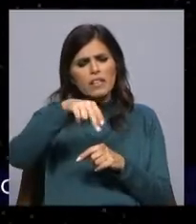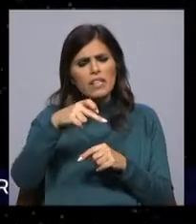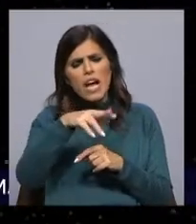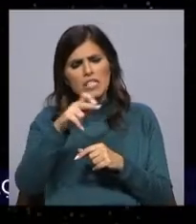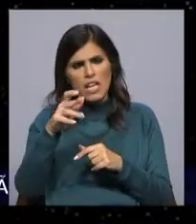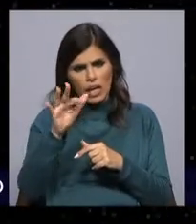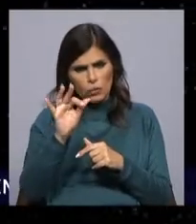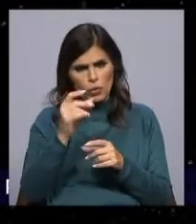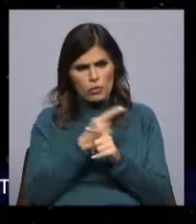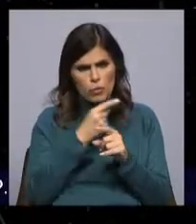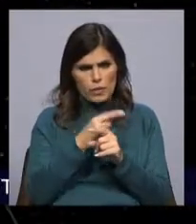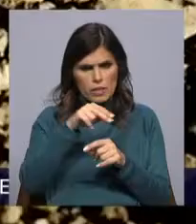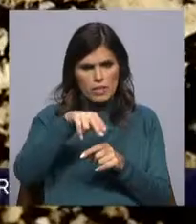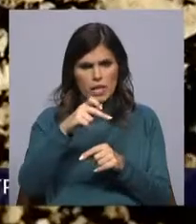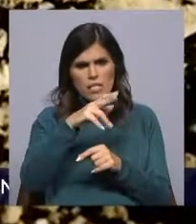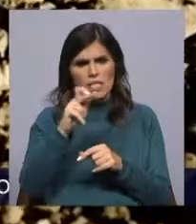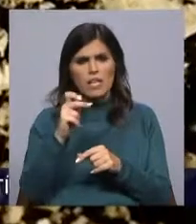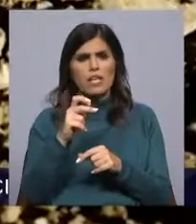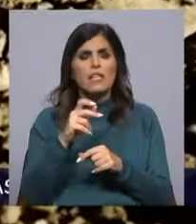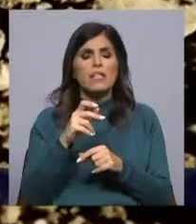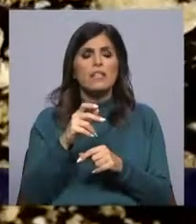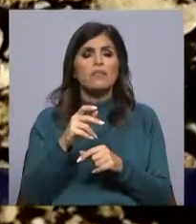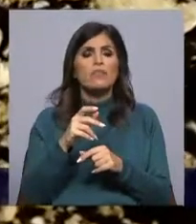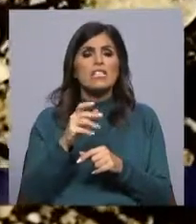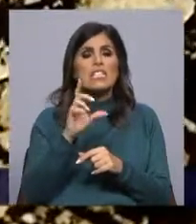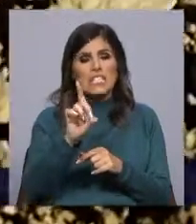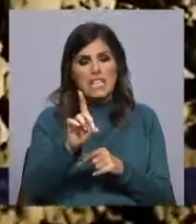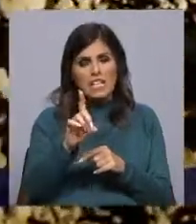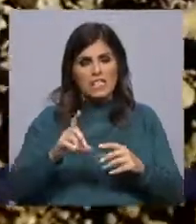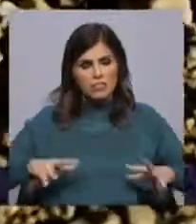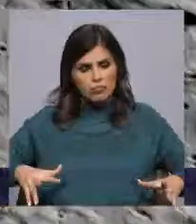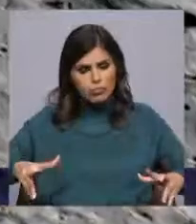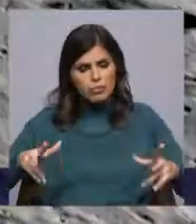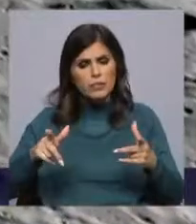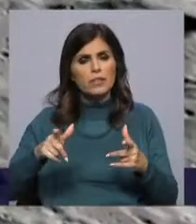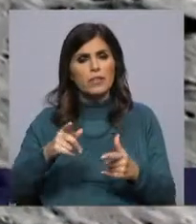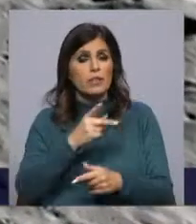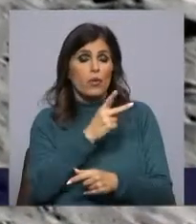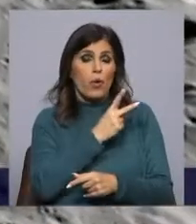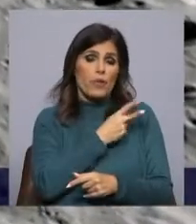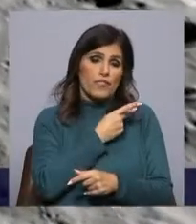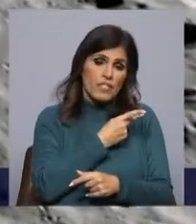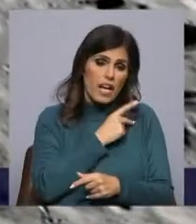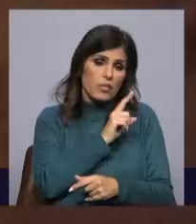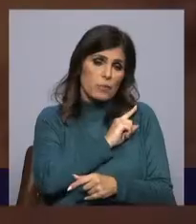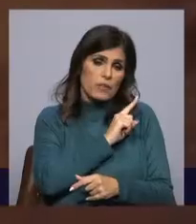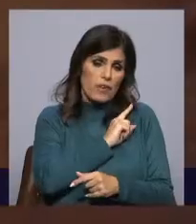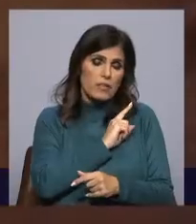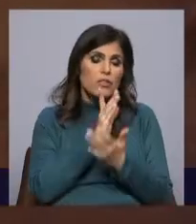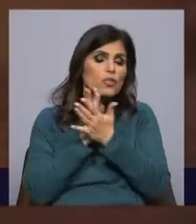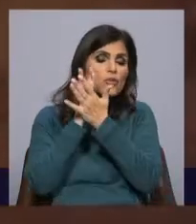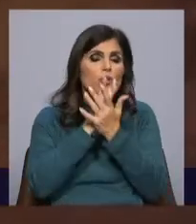NASA e 6 rovers que pertencem a empresas privadas e também a universidades e que também se vão dedicar a estudar a